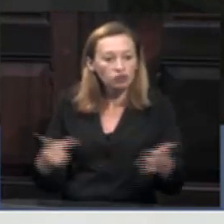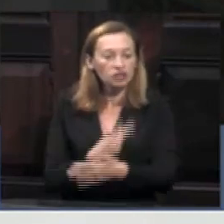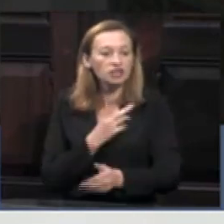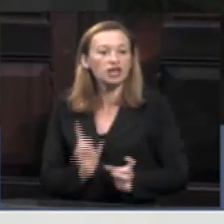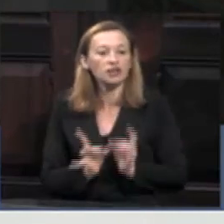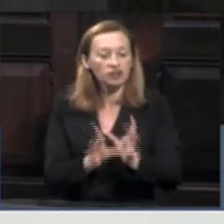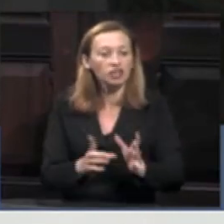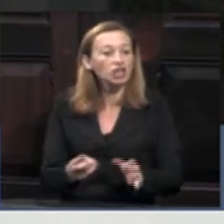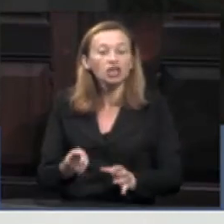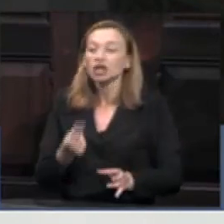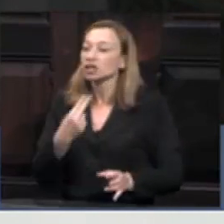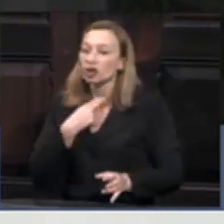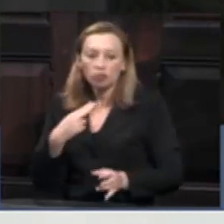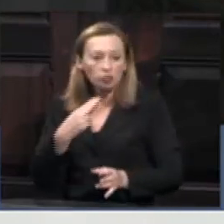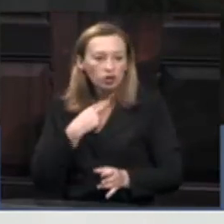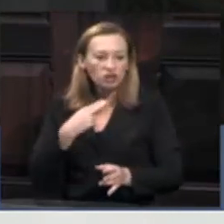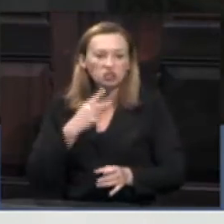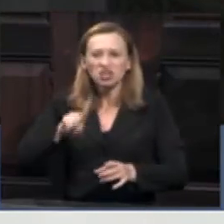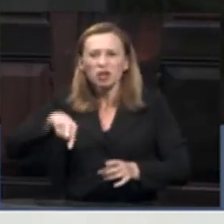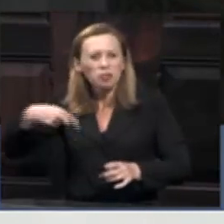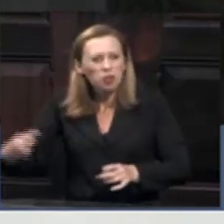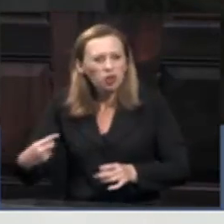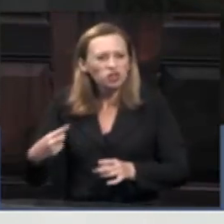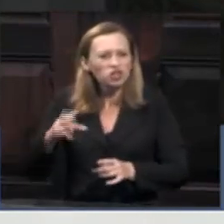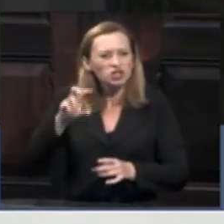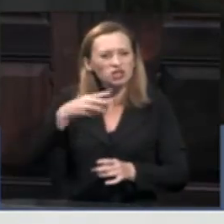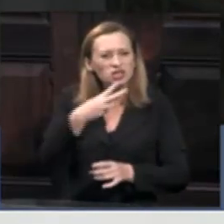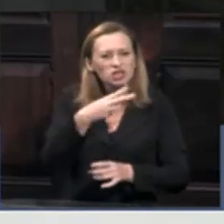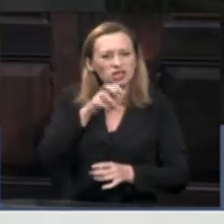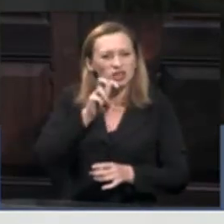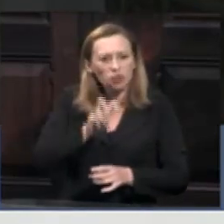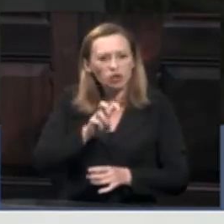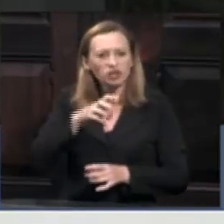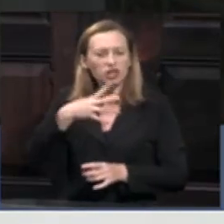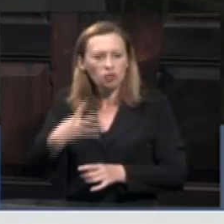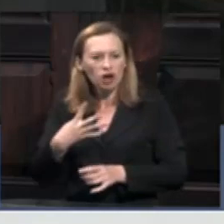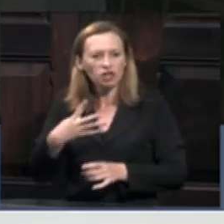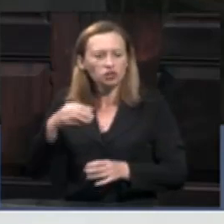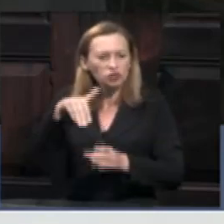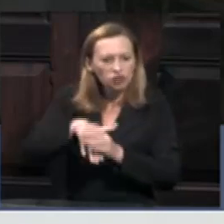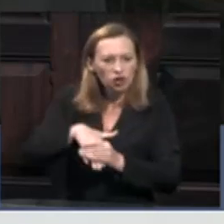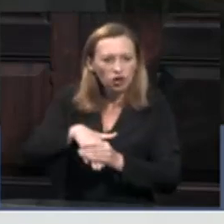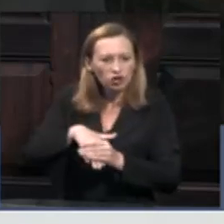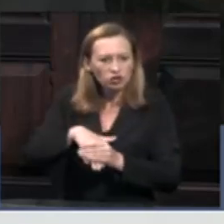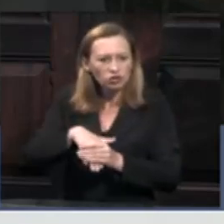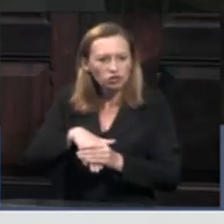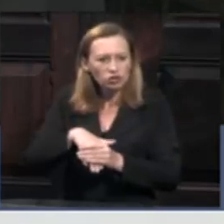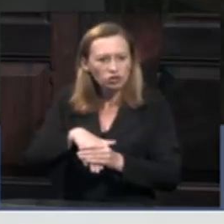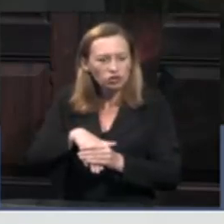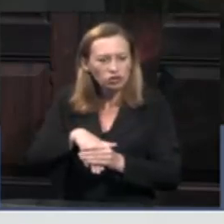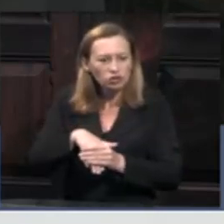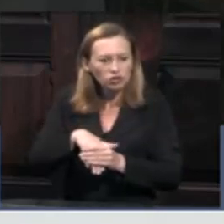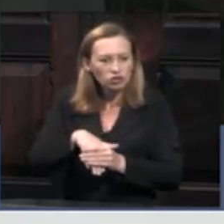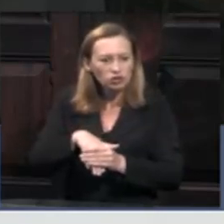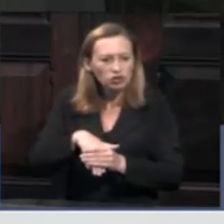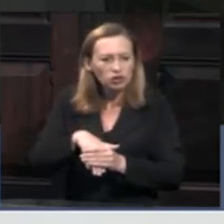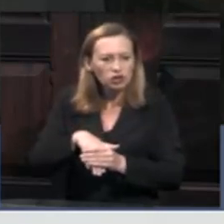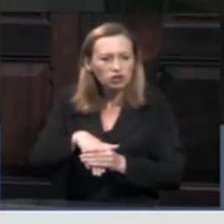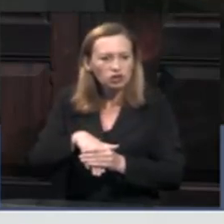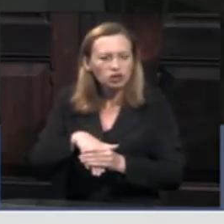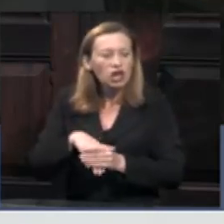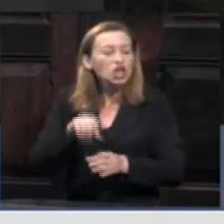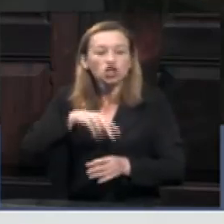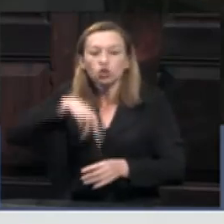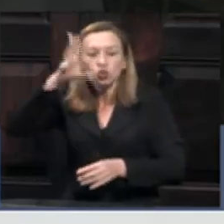não pode, depois de 54 votos favoráveis à retirada da SEDAI, que nunca deveria ter sido entregue